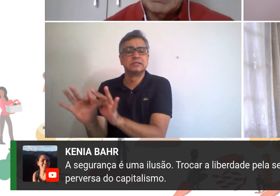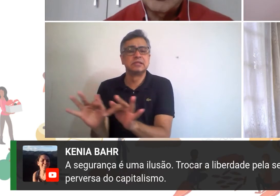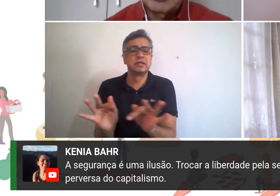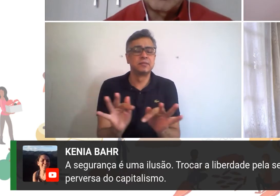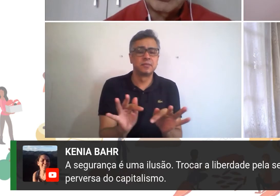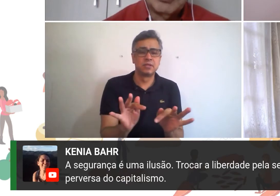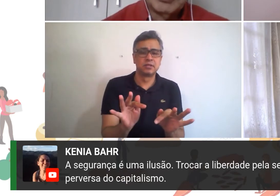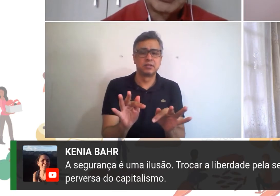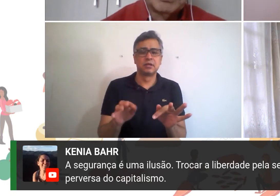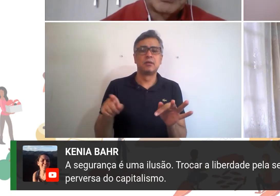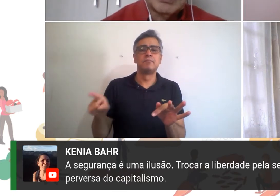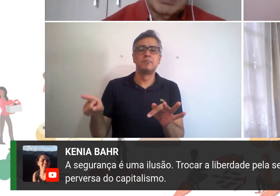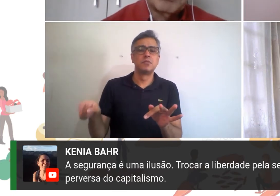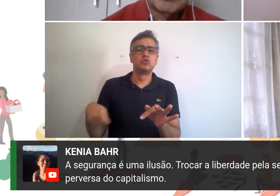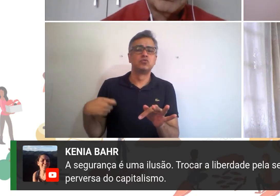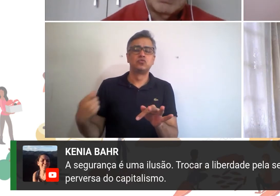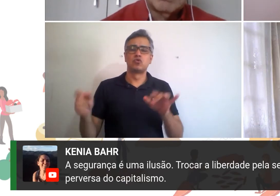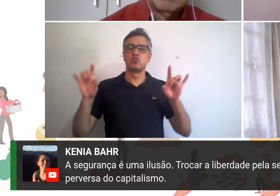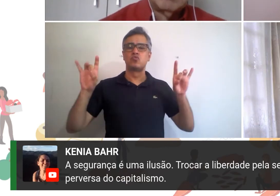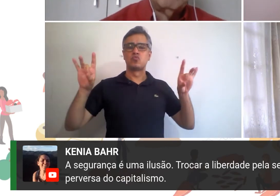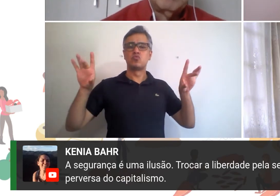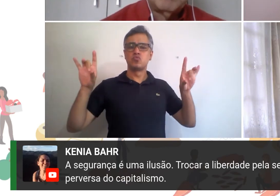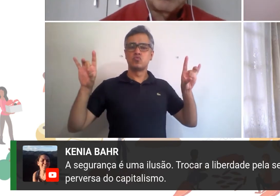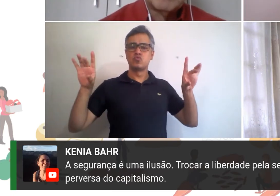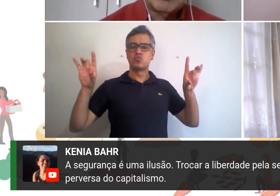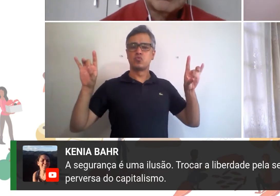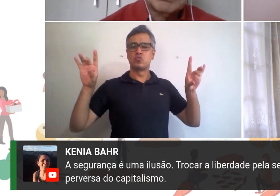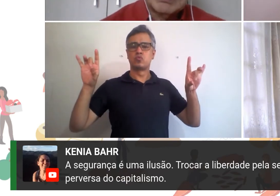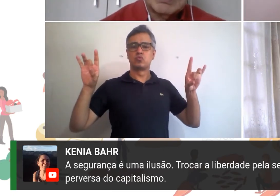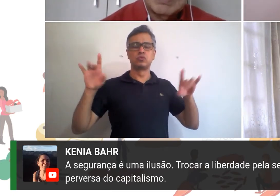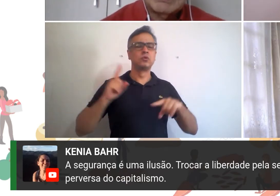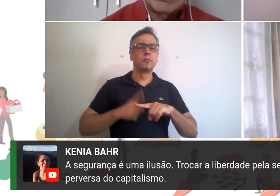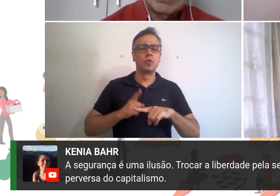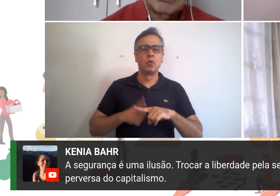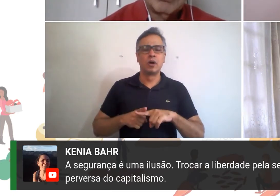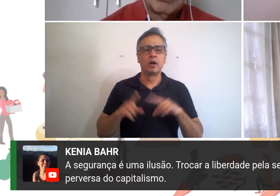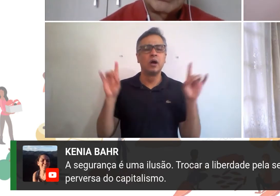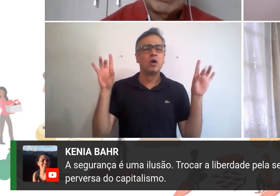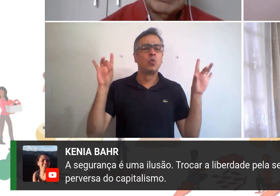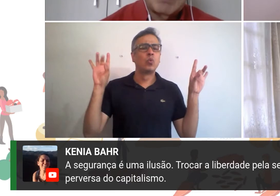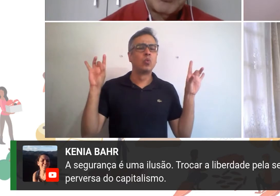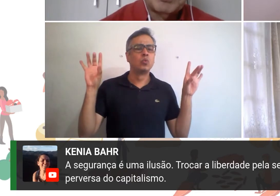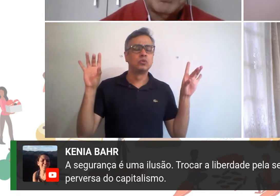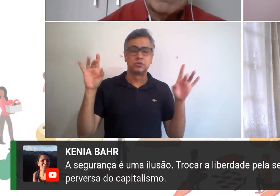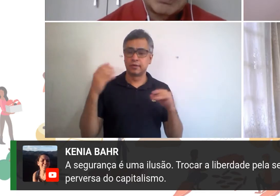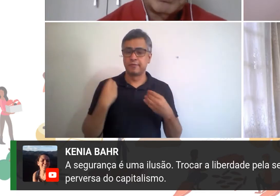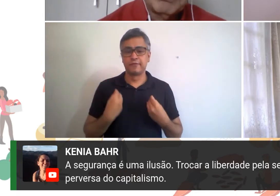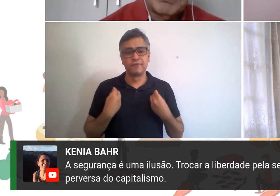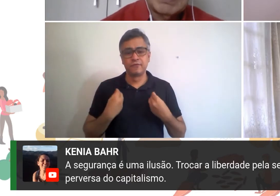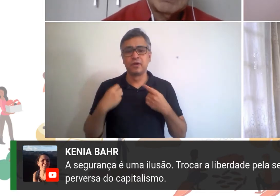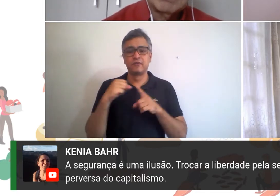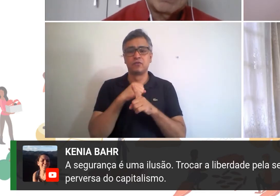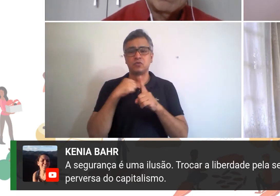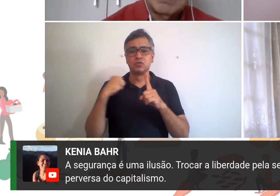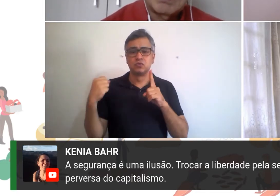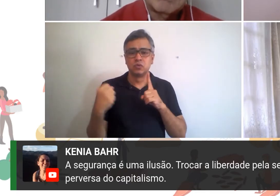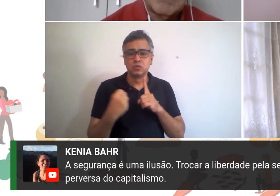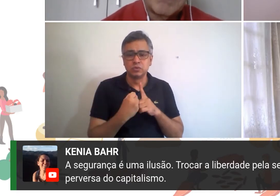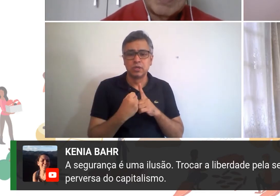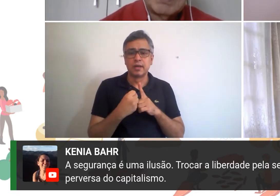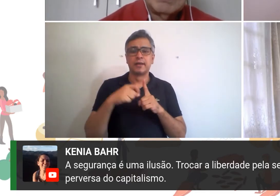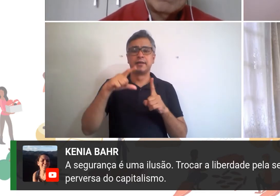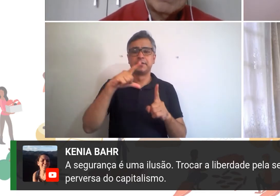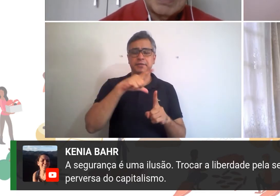em artigo de luxo. Por quê? Porque vivemos numa sociedade onde a apropriação privada da